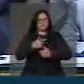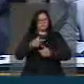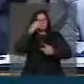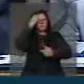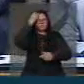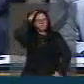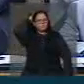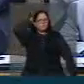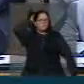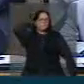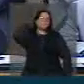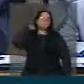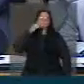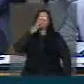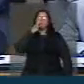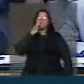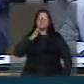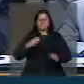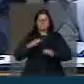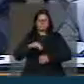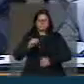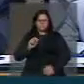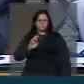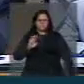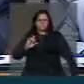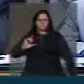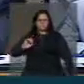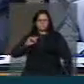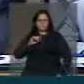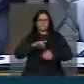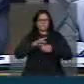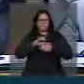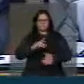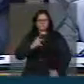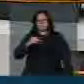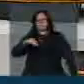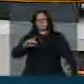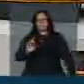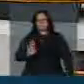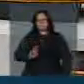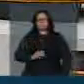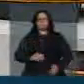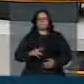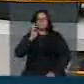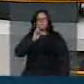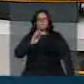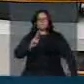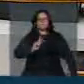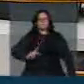Deputado Marcelo Castro, como líder do PMDB. Senhor presidente,